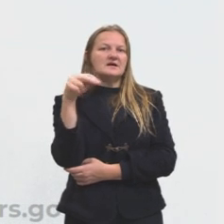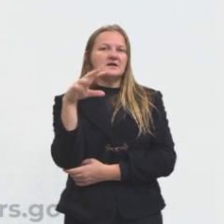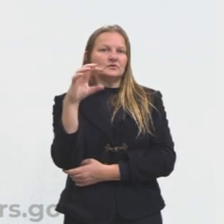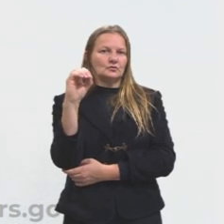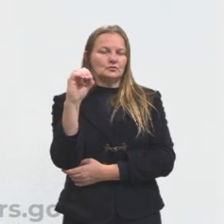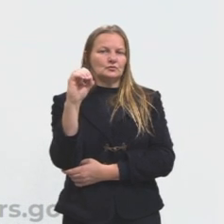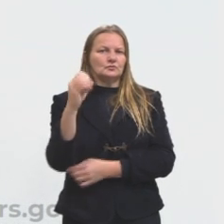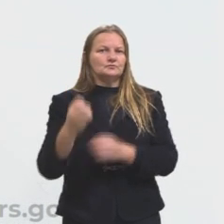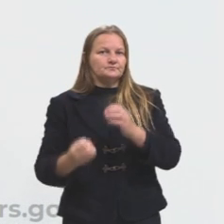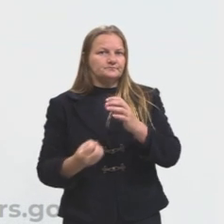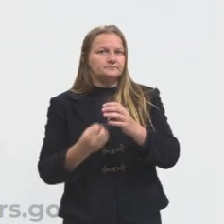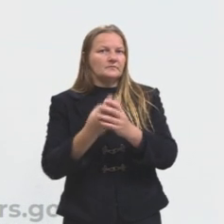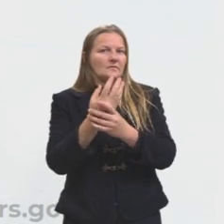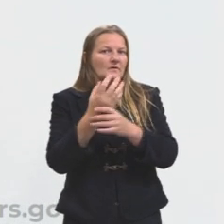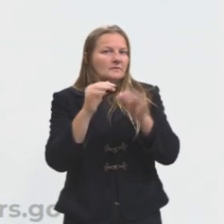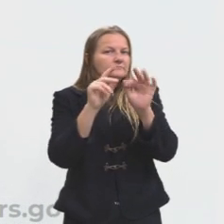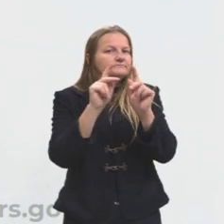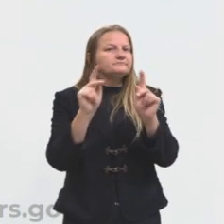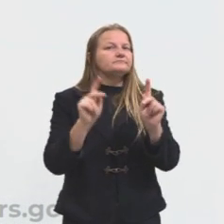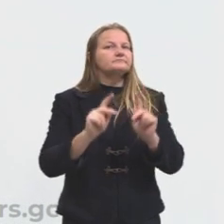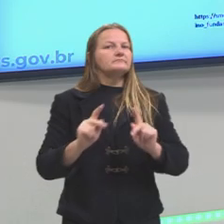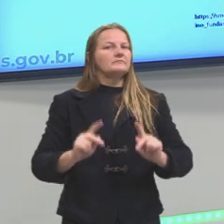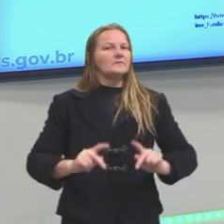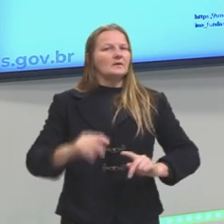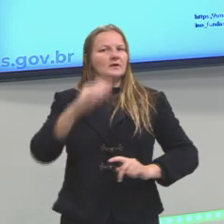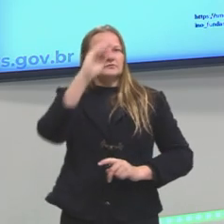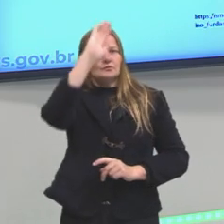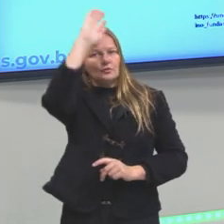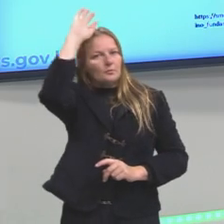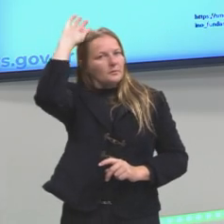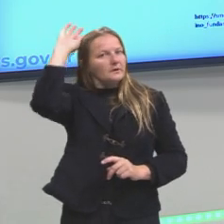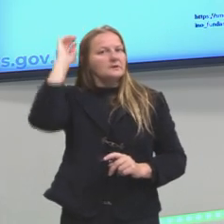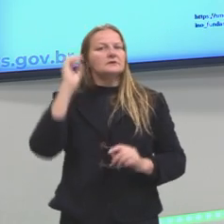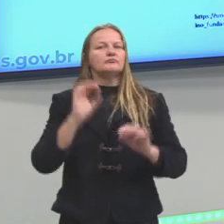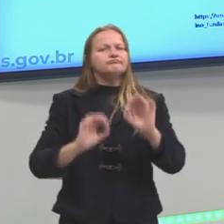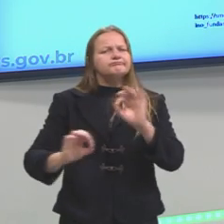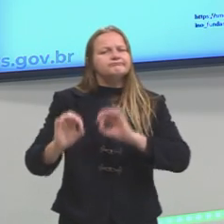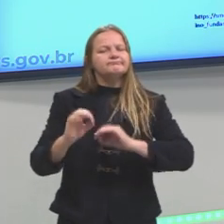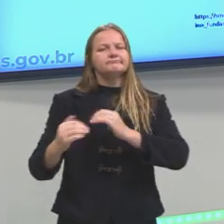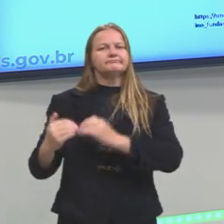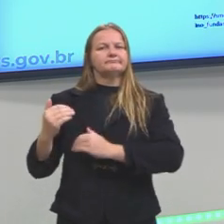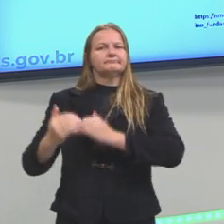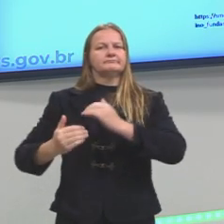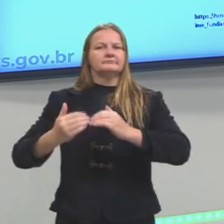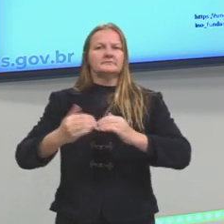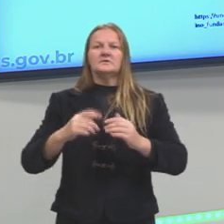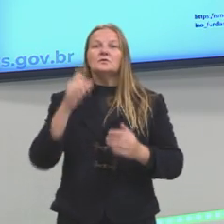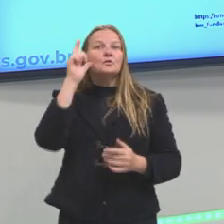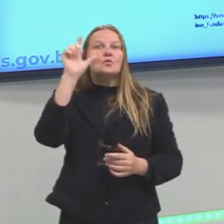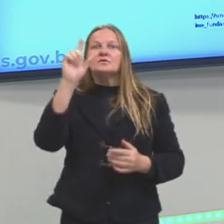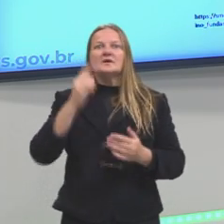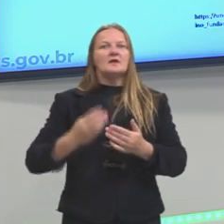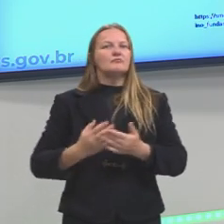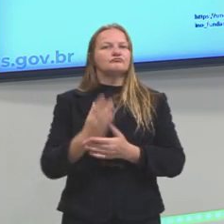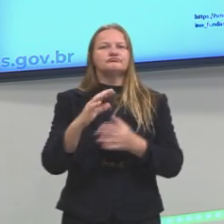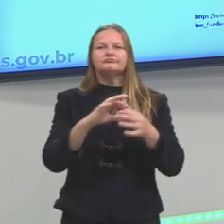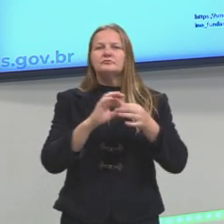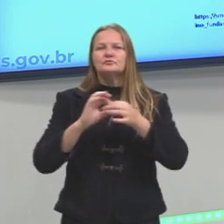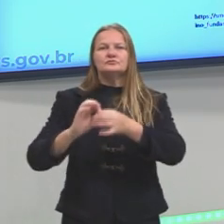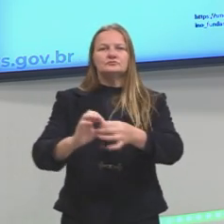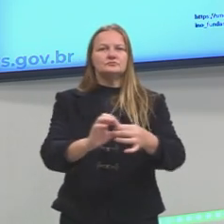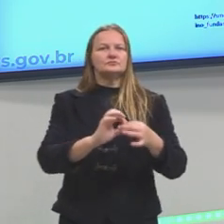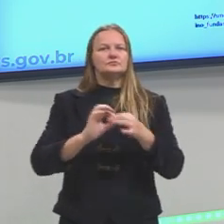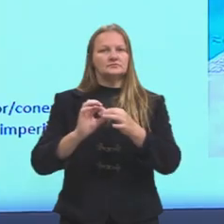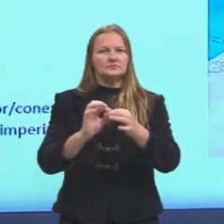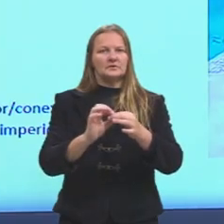paz romana que também dá uma acalmada nesse processo todo mas não consegue mais manter a unidade do